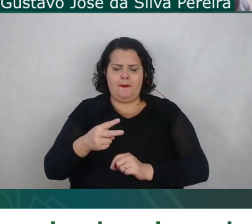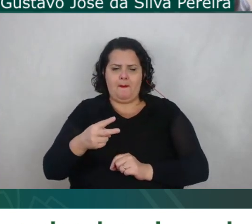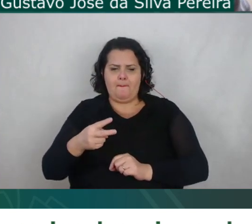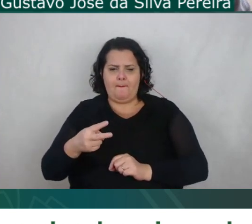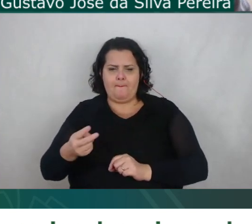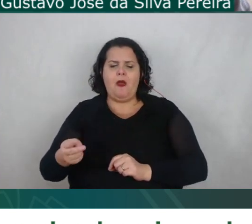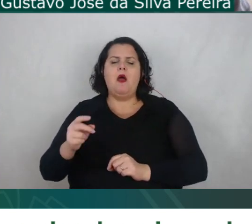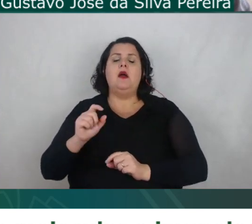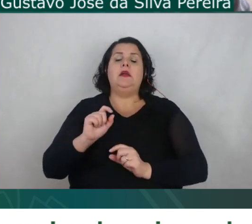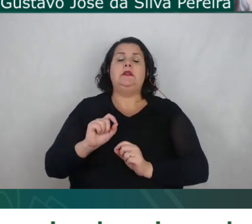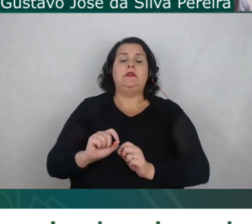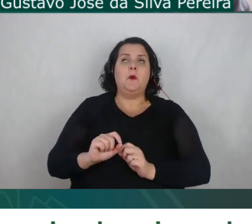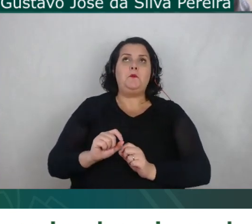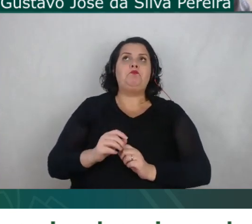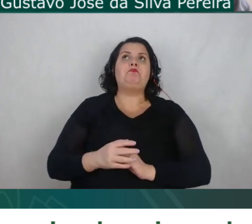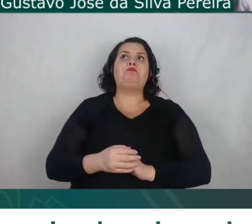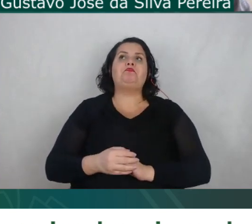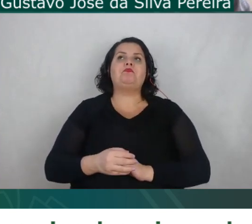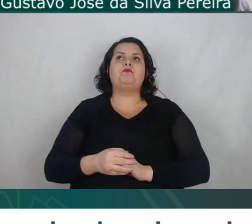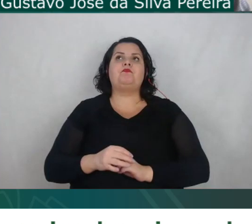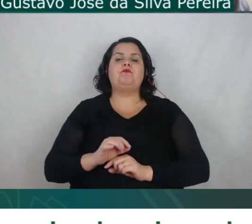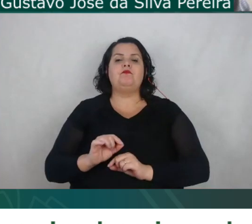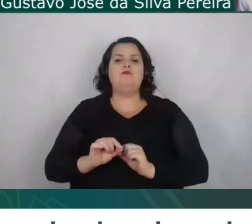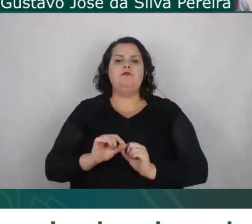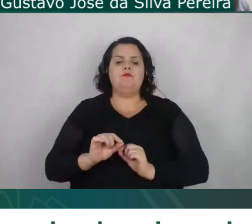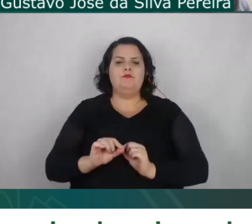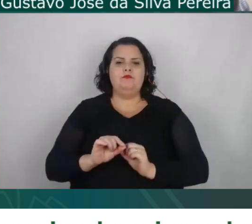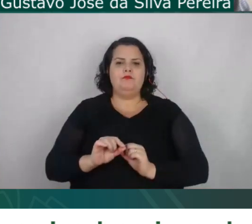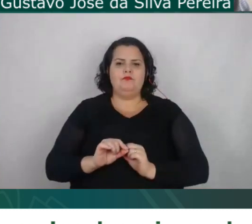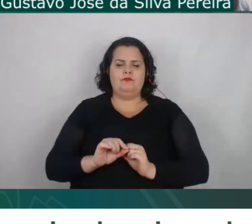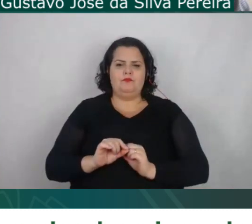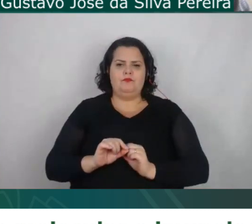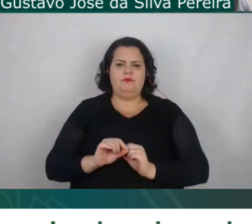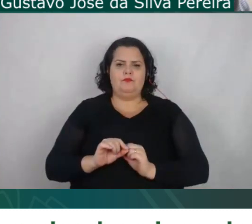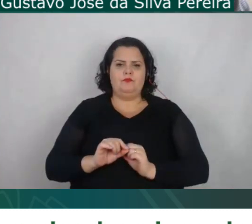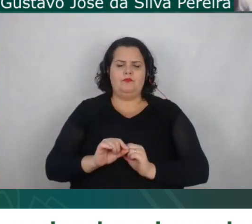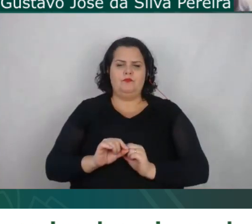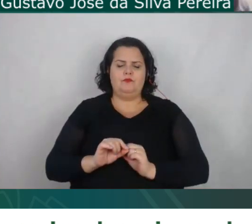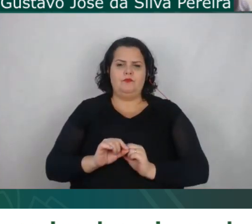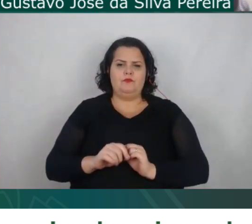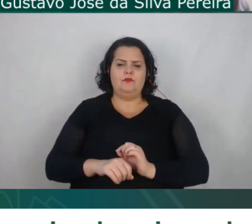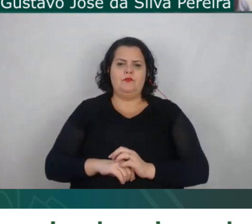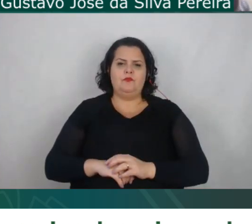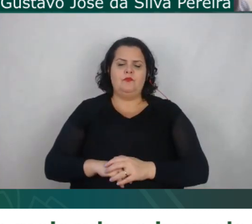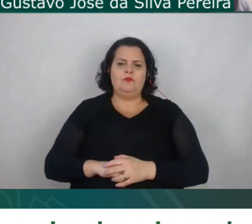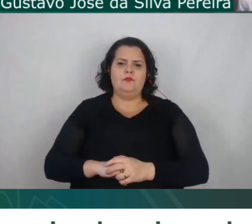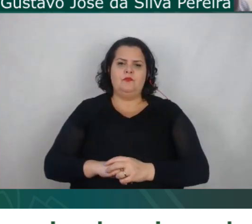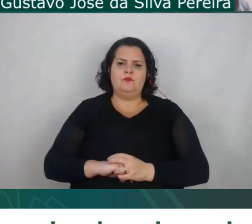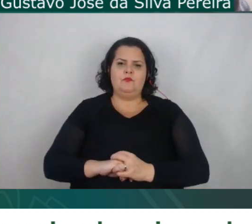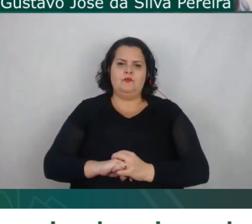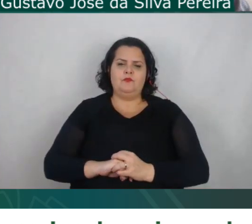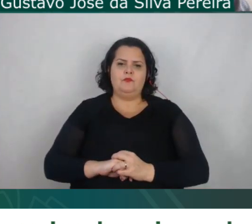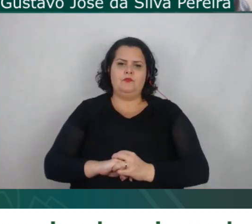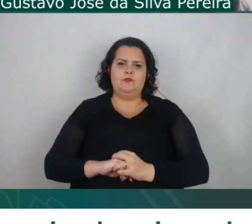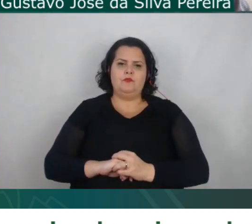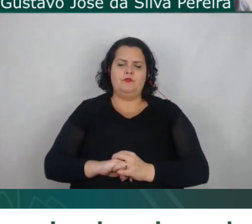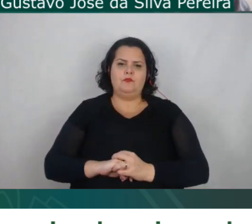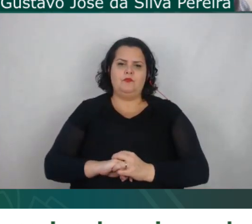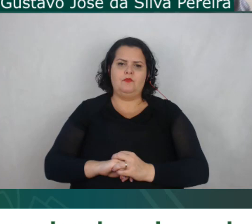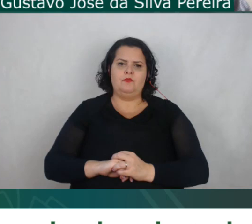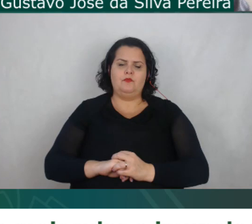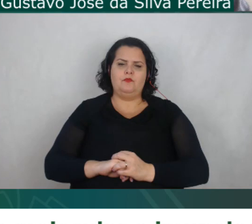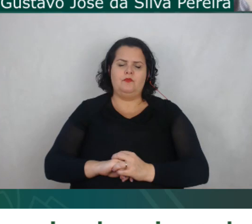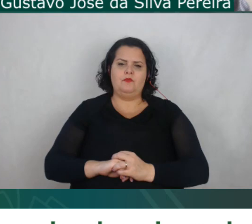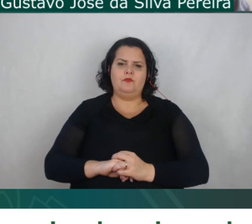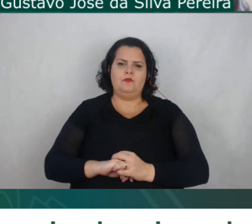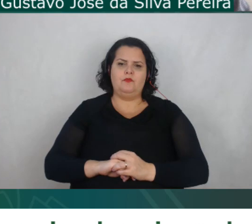Então, o que baixa a taxa normal do corona e do SARS-CoV para algumas ordens de grandeza que é